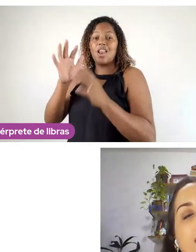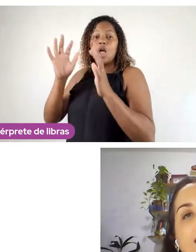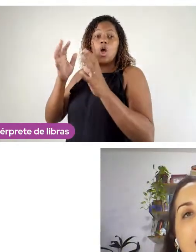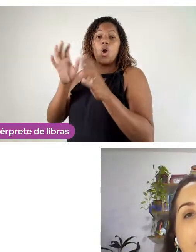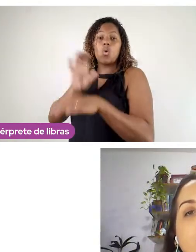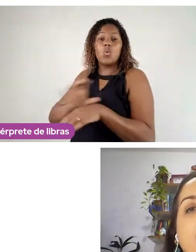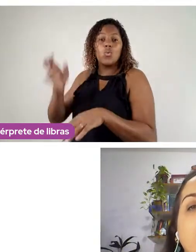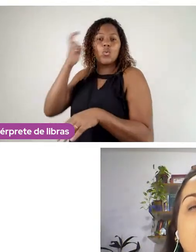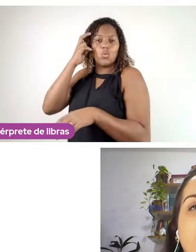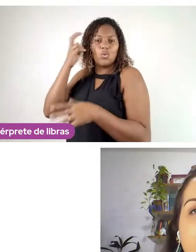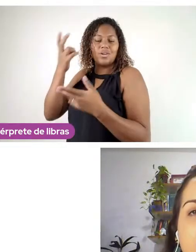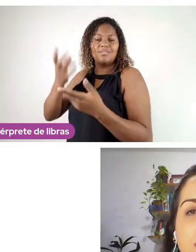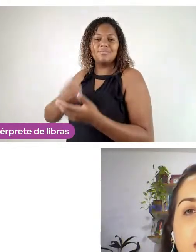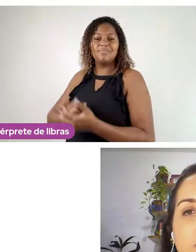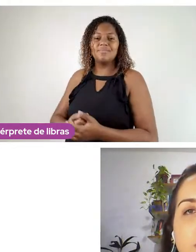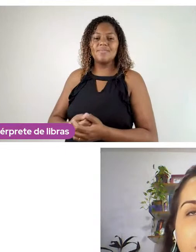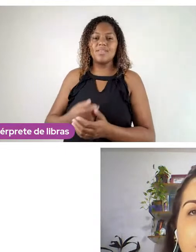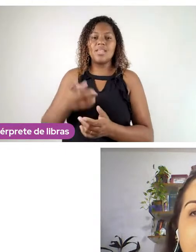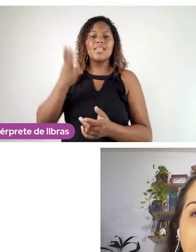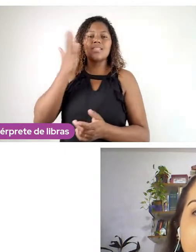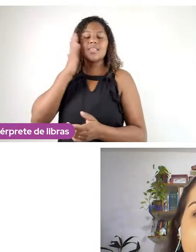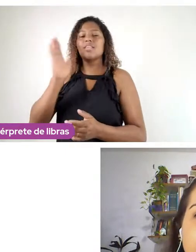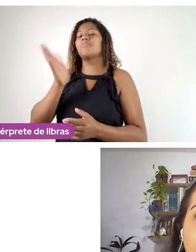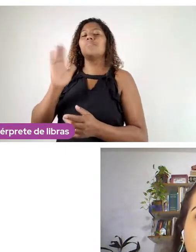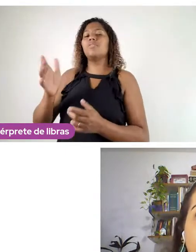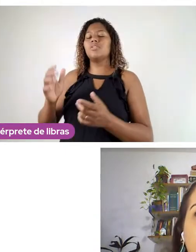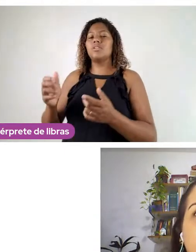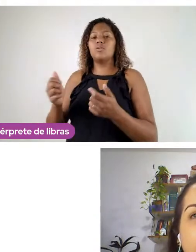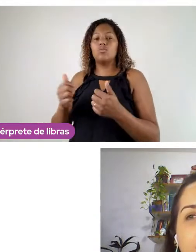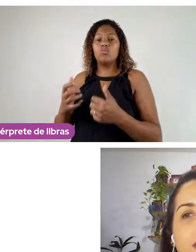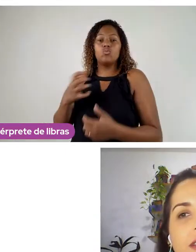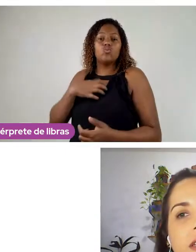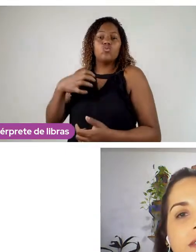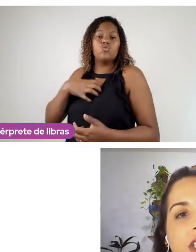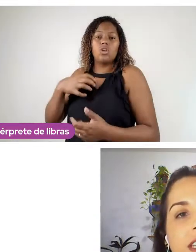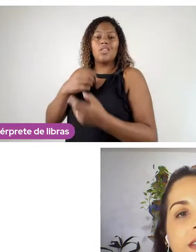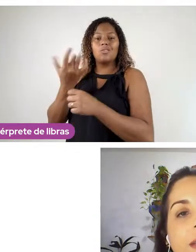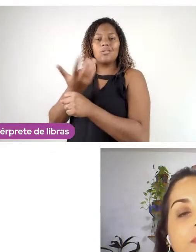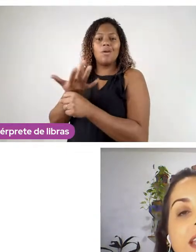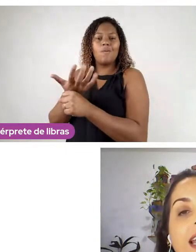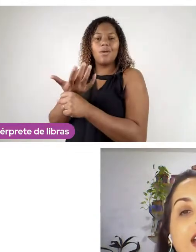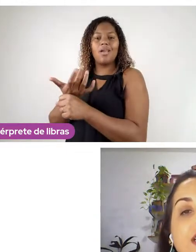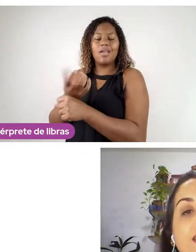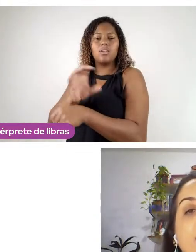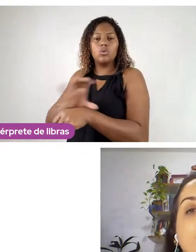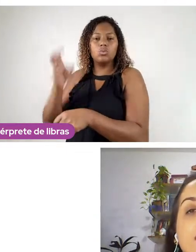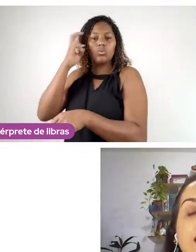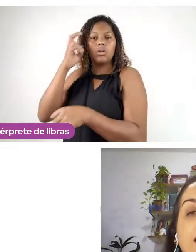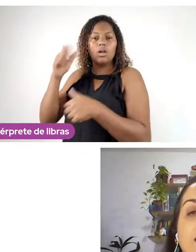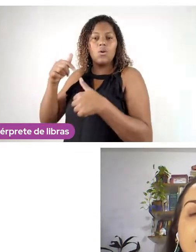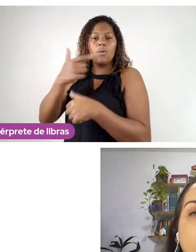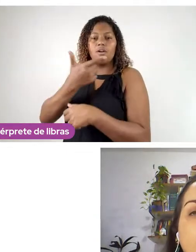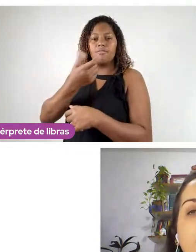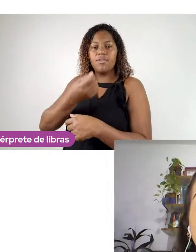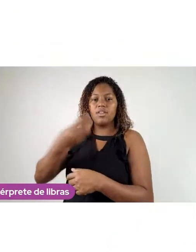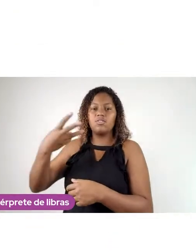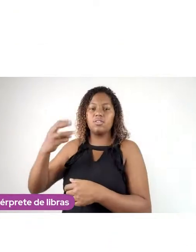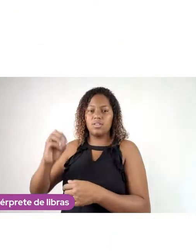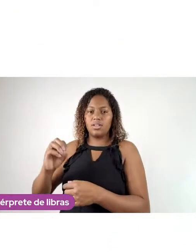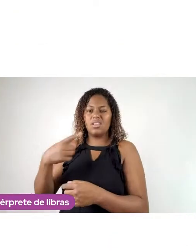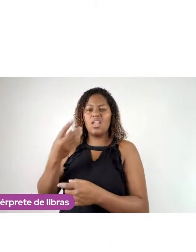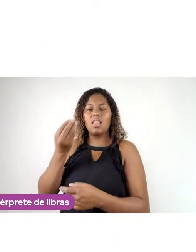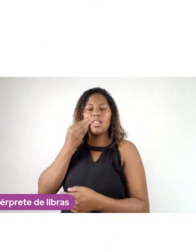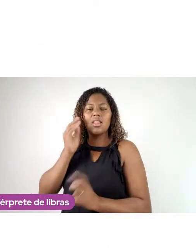a gente já sabe, é um hábito das atividades do programa Agenda 2030 na UERJ, UERJ na Agenda 2030, a gente sempre tenta incluir na